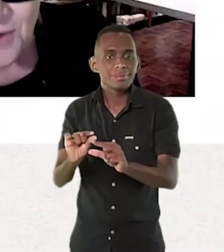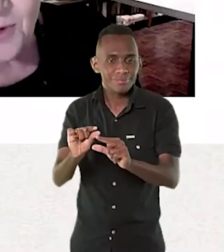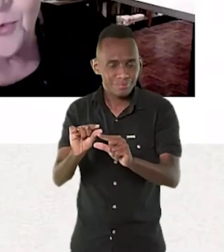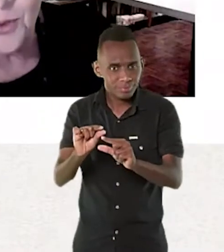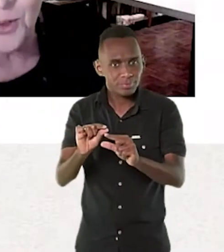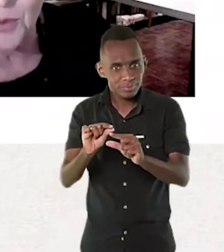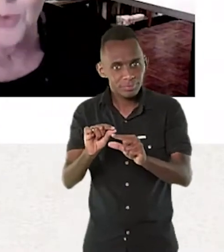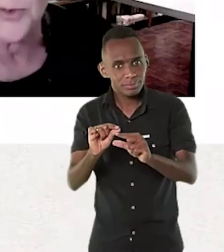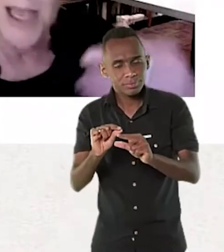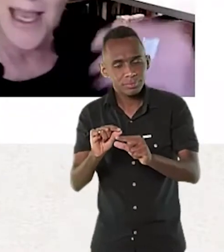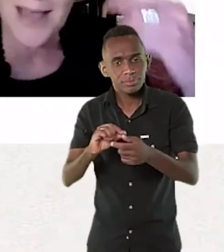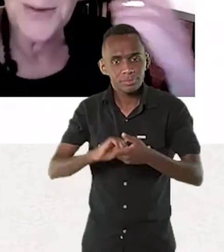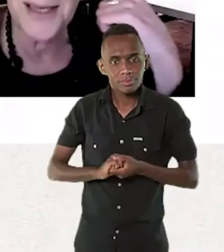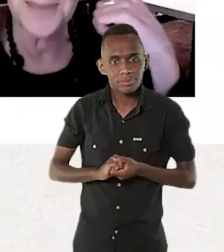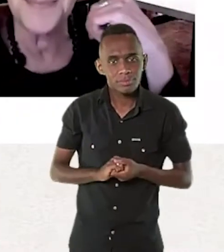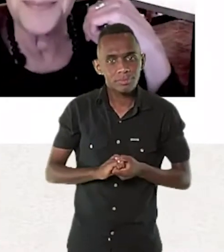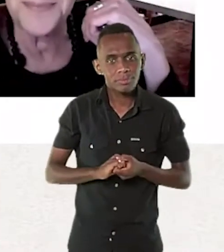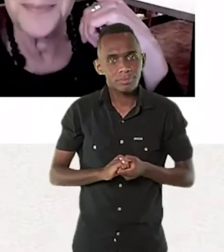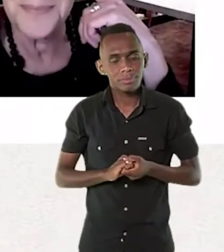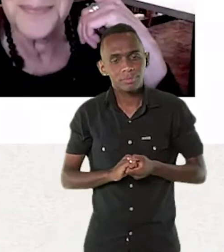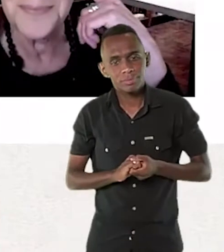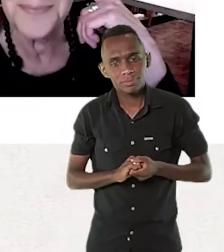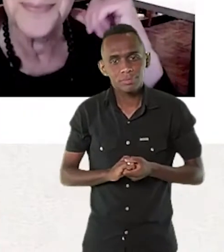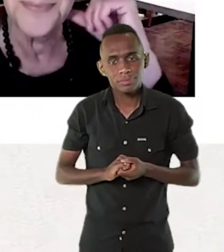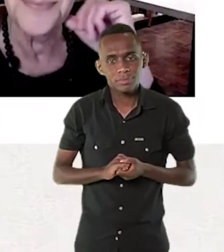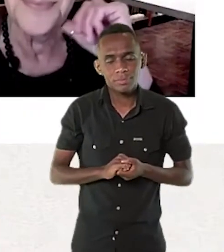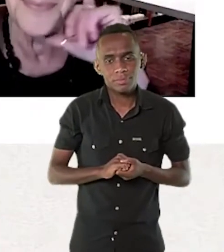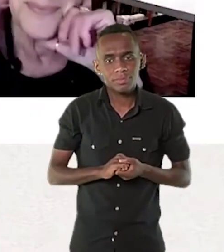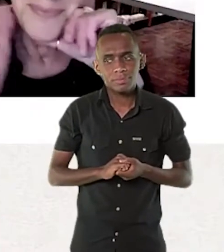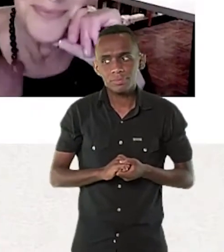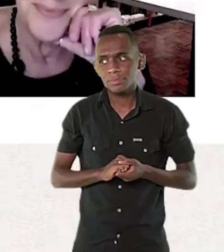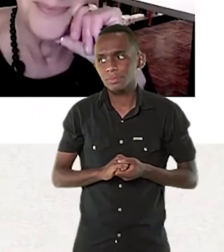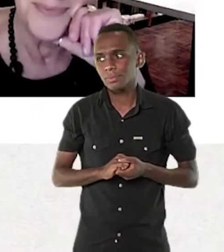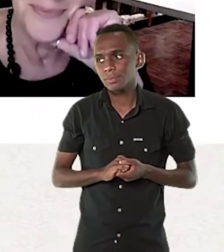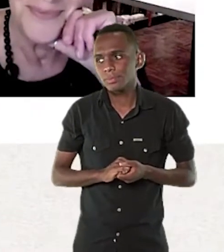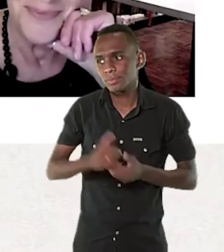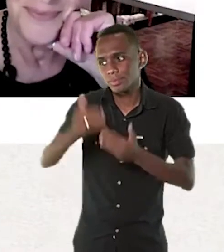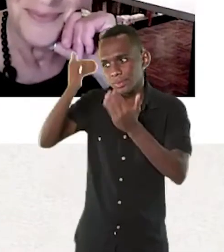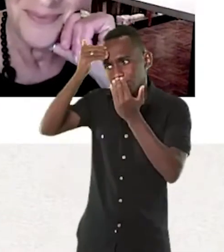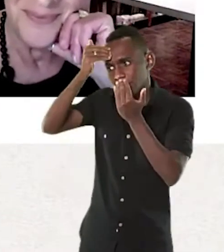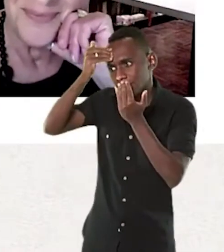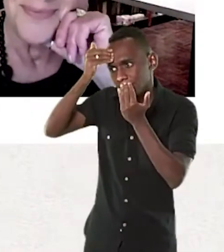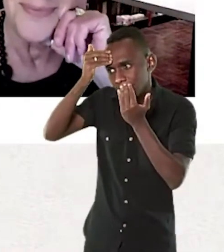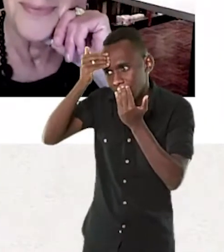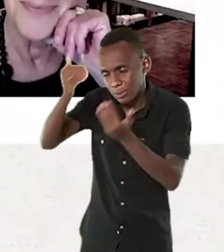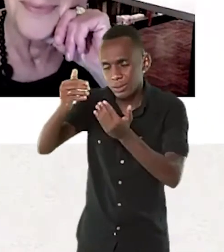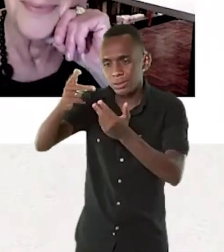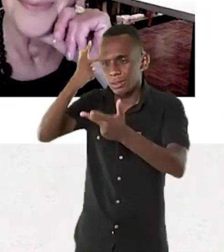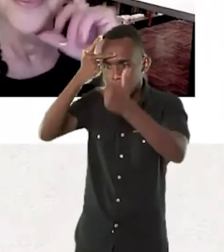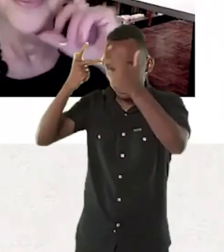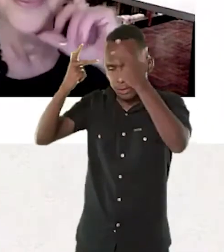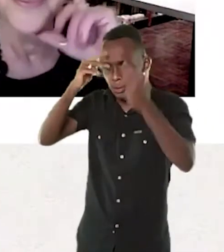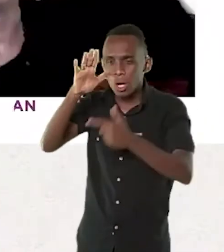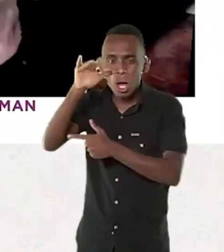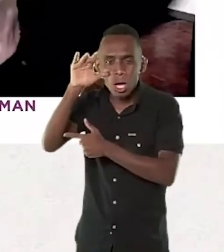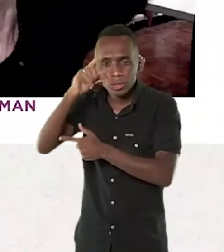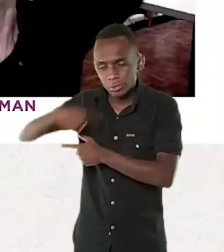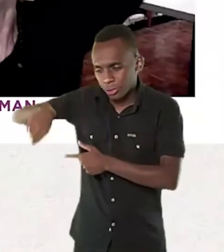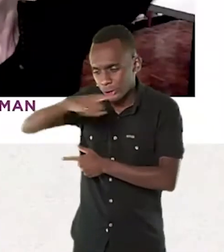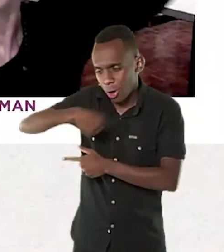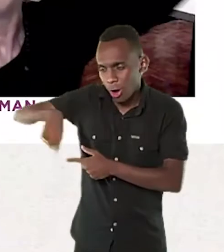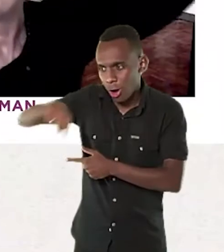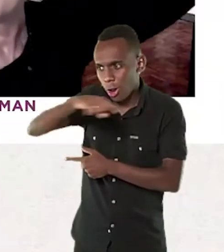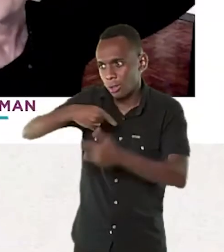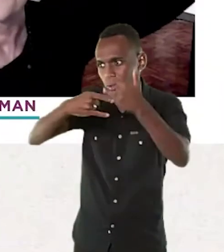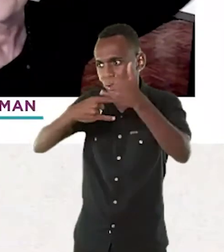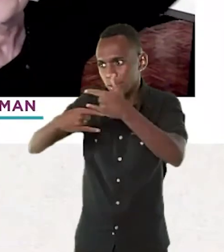É George Orwell 2.0, né? Agradeço ao povo que está aqui nos assistindo.